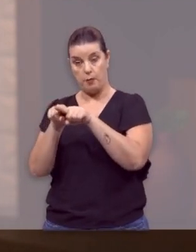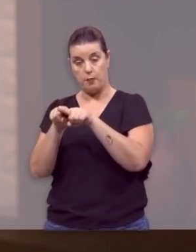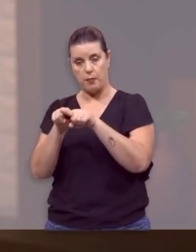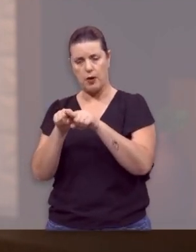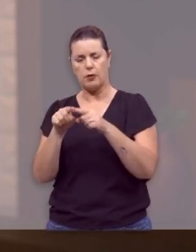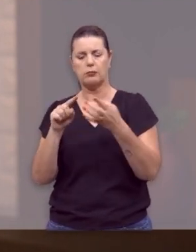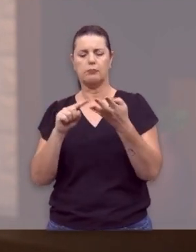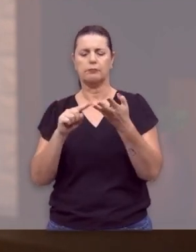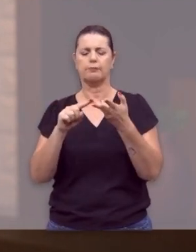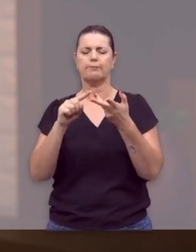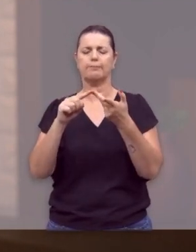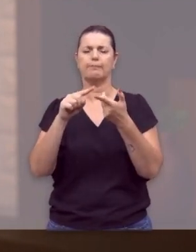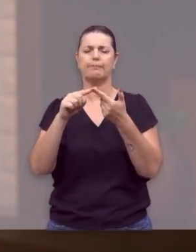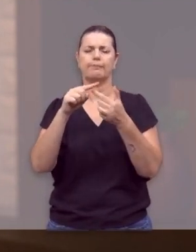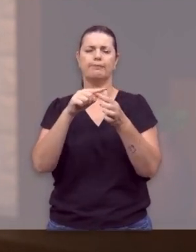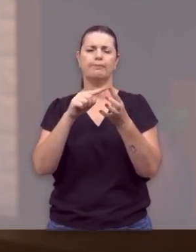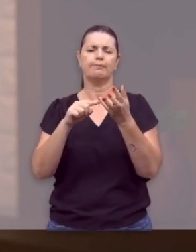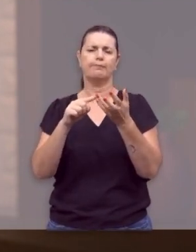de Benjamim.